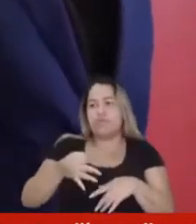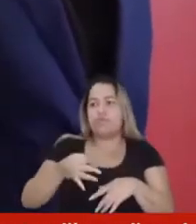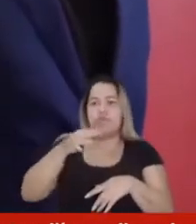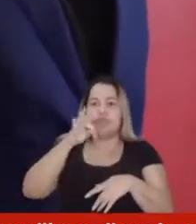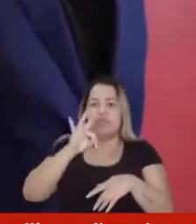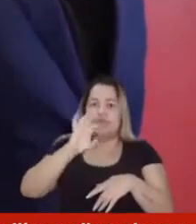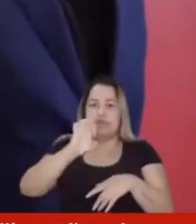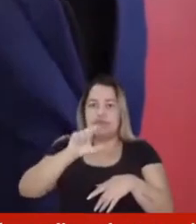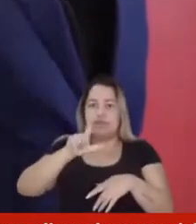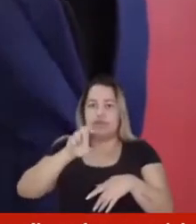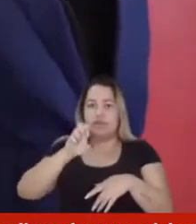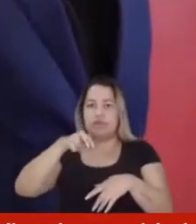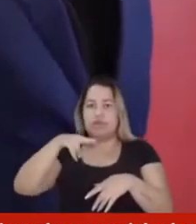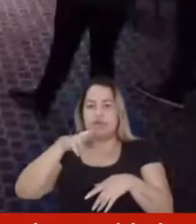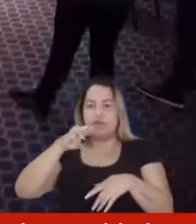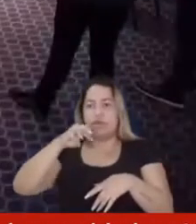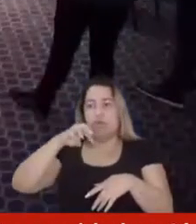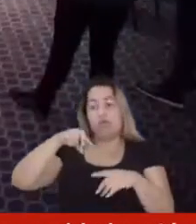muito. Tá?